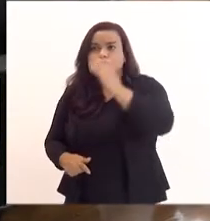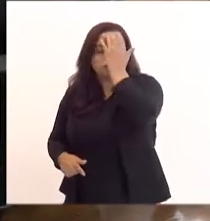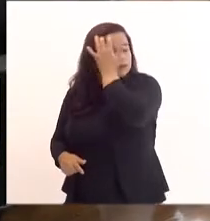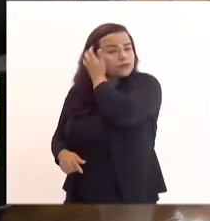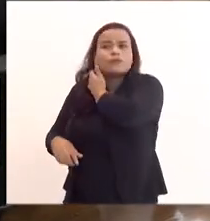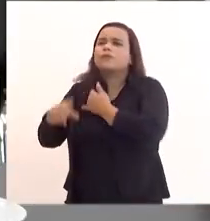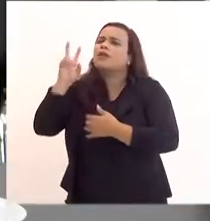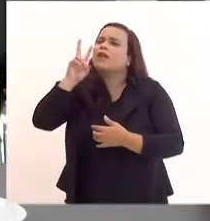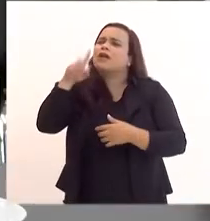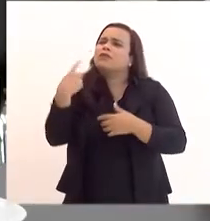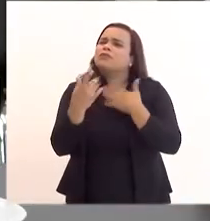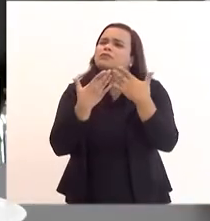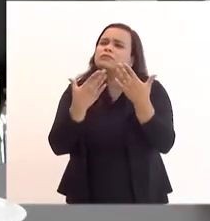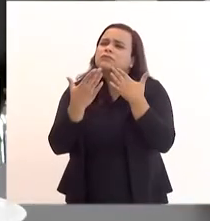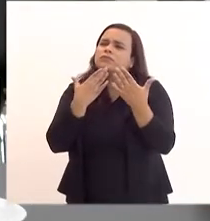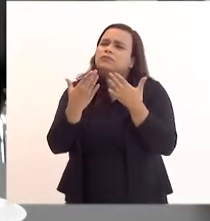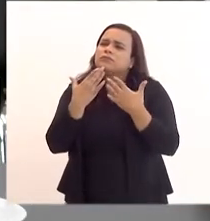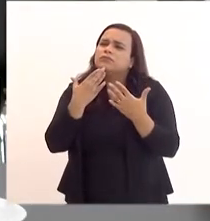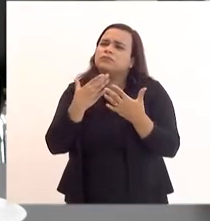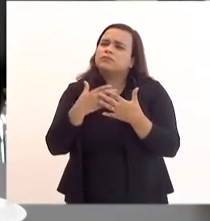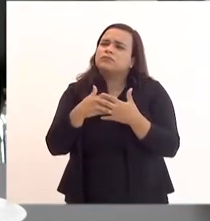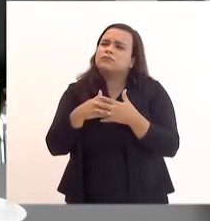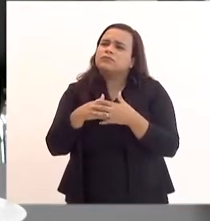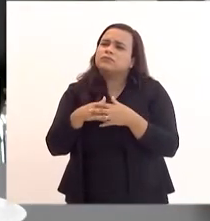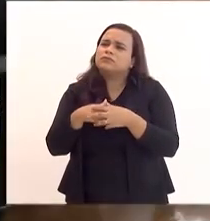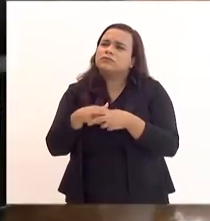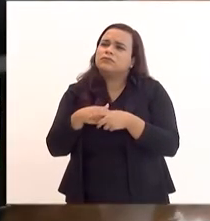Aquele que nós falamos há bocado.